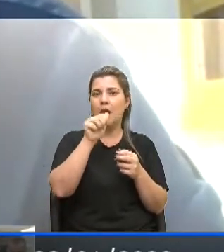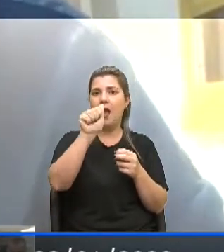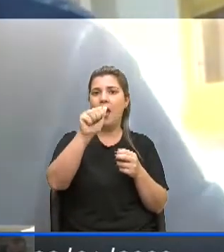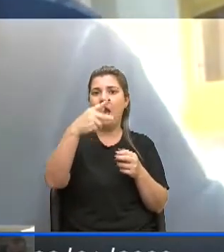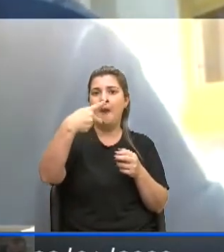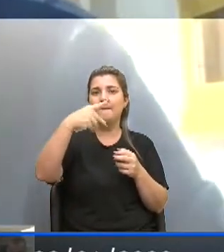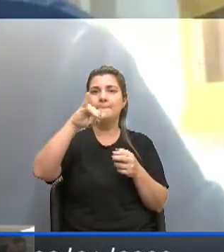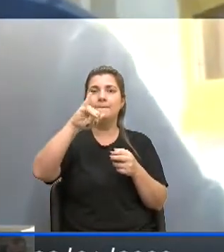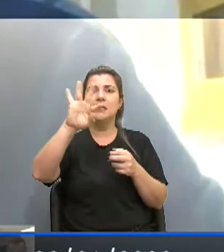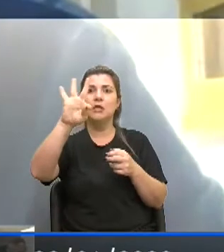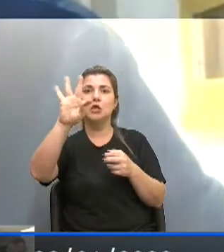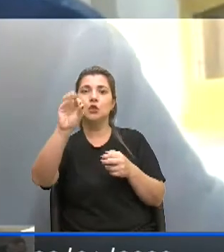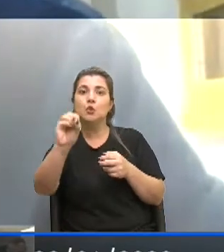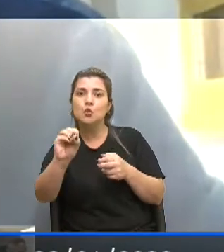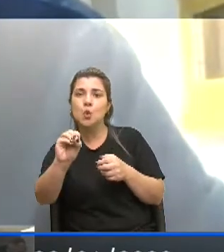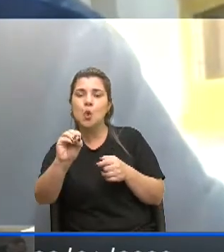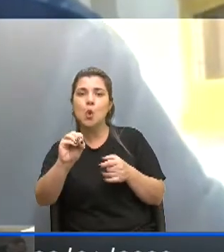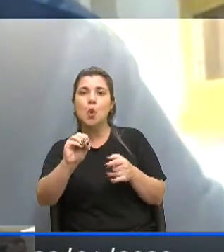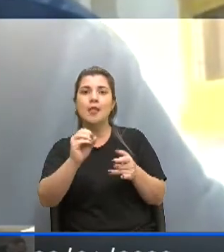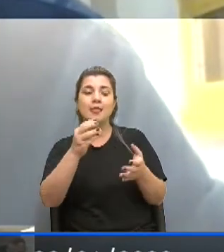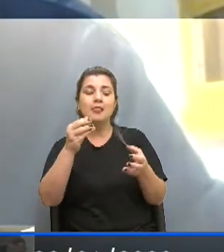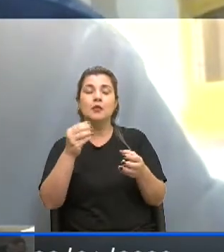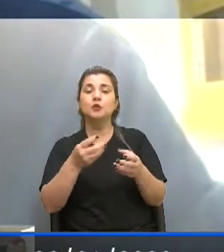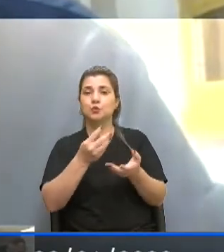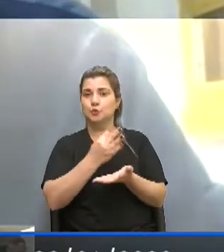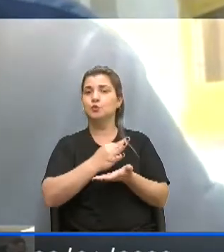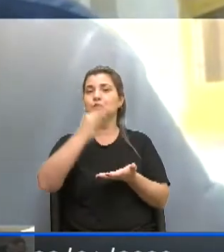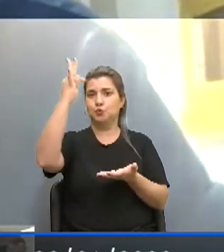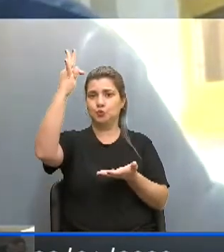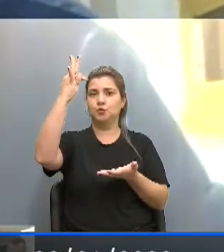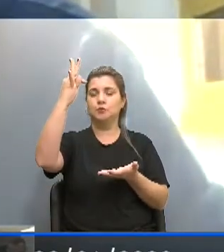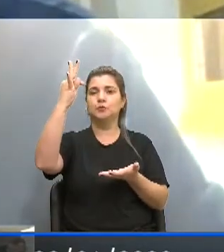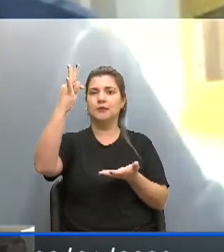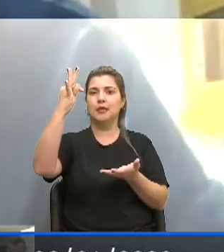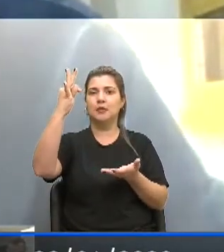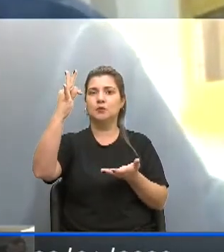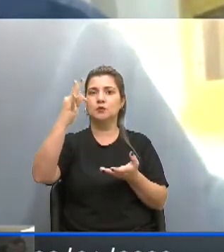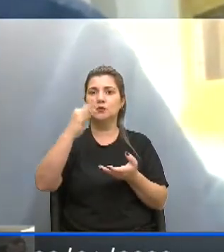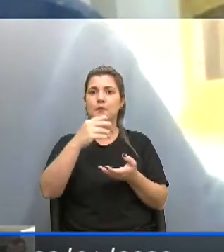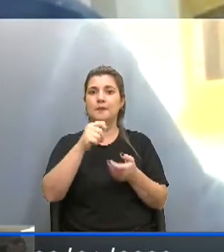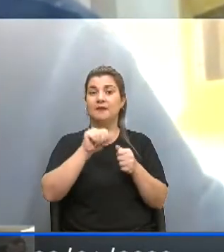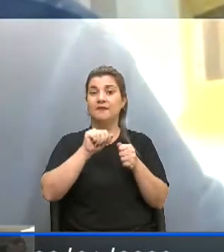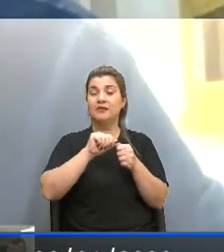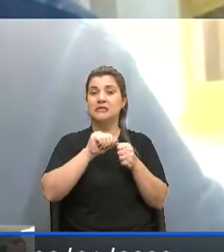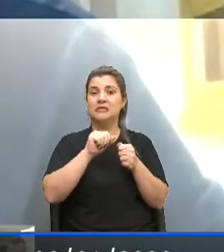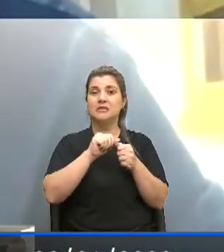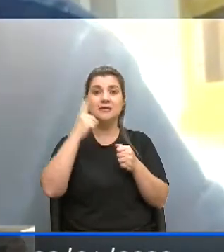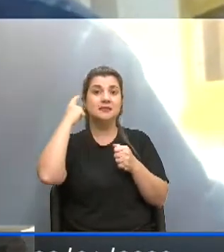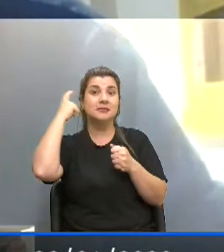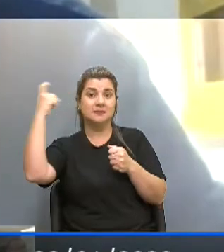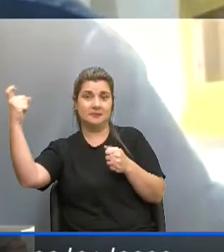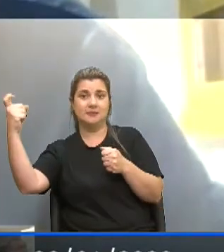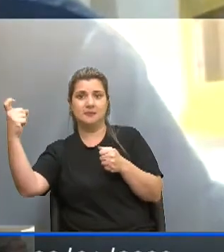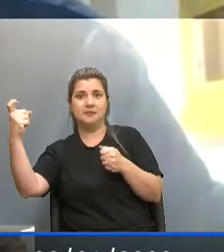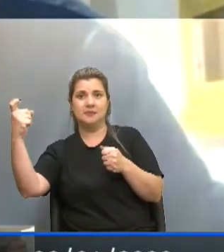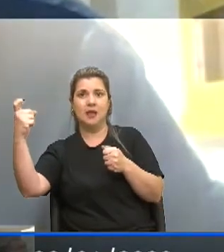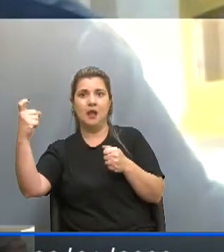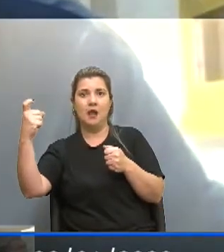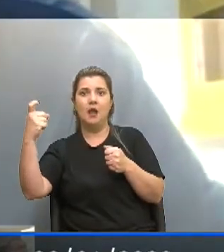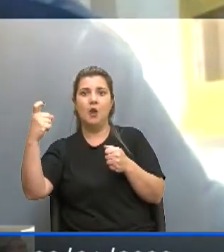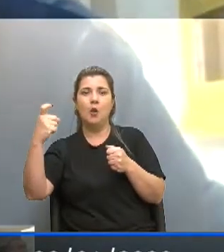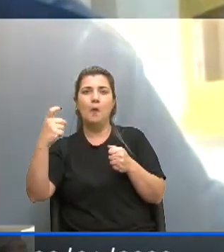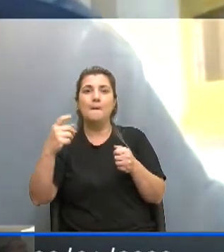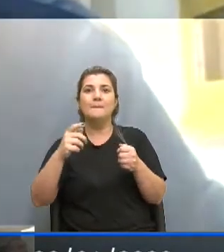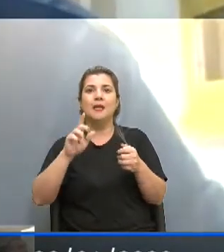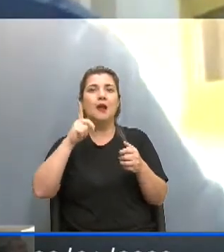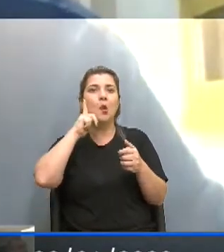sonoro para poder não deixar aglomerar pessoas. Quer dizer, reduzimos produções, determinamos números de pessoas que possam estar